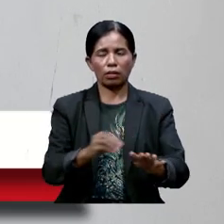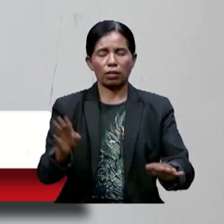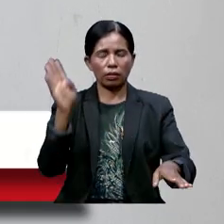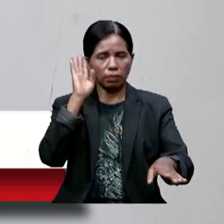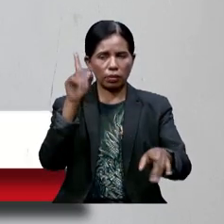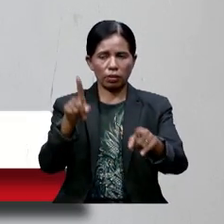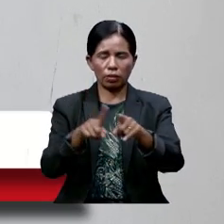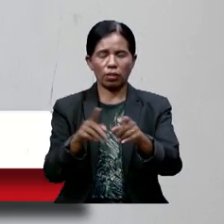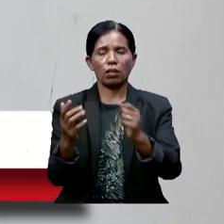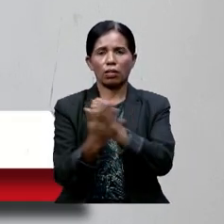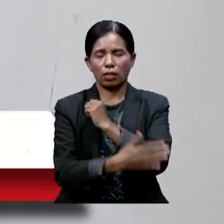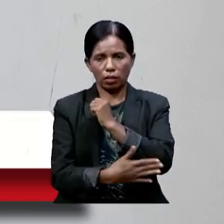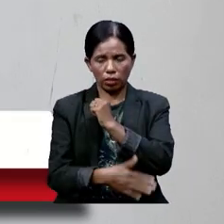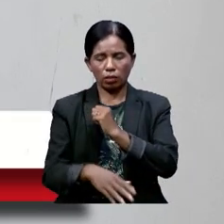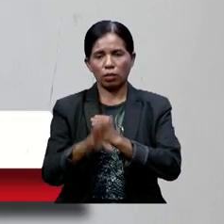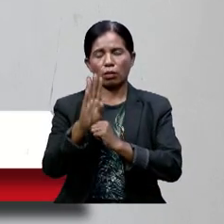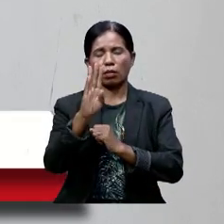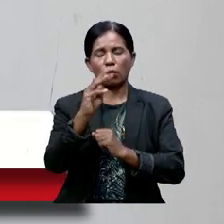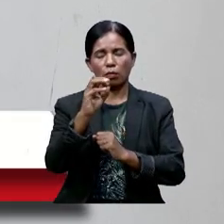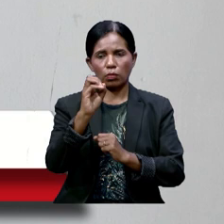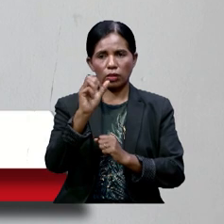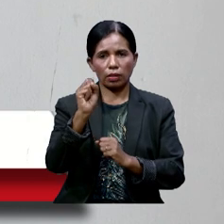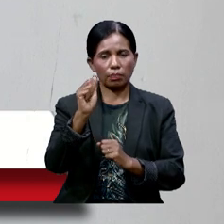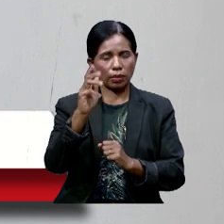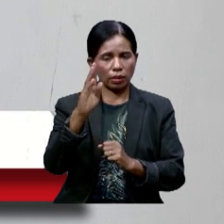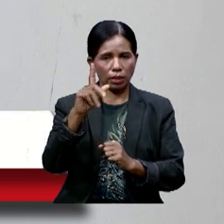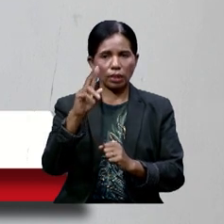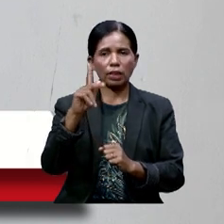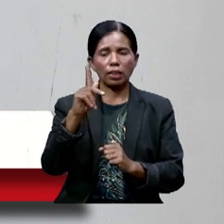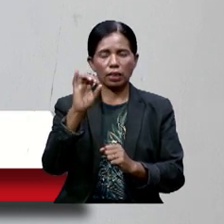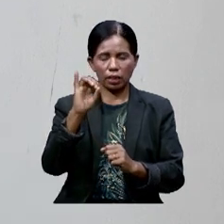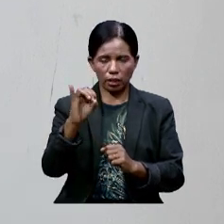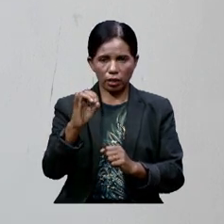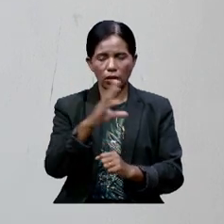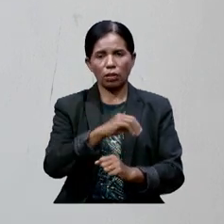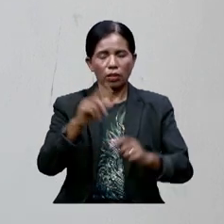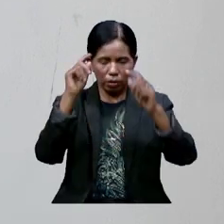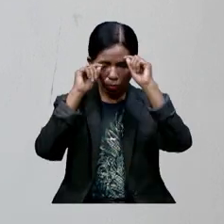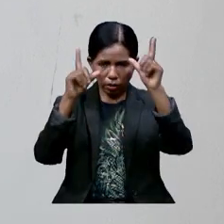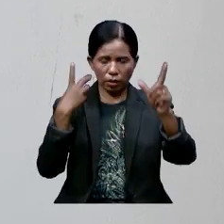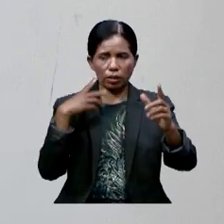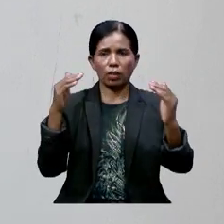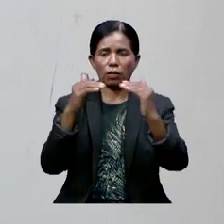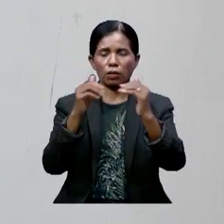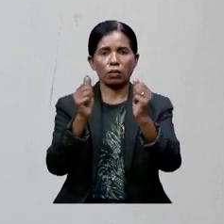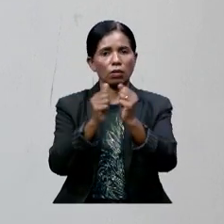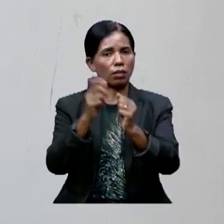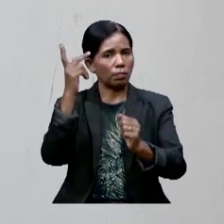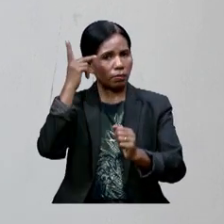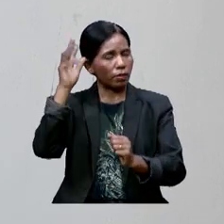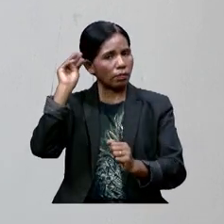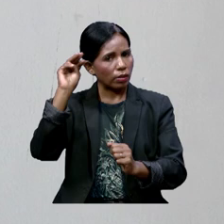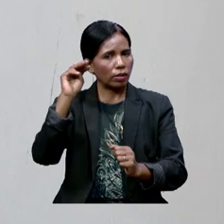entre Moçambique e Timor-Leste. Durante o encontro que eu tive com a Sua Excelência, o Primeiro-Ministro,